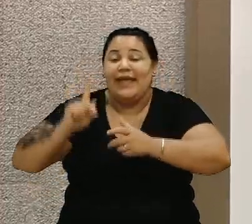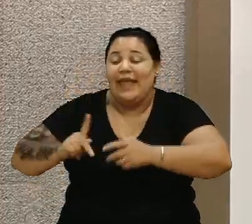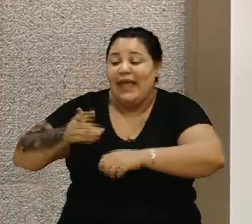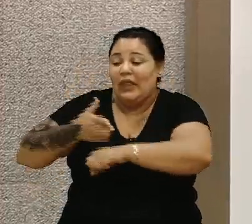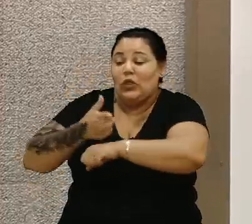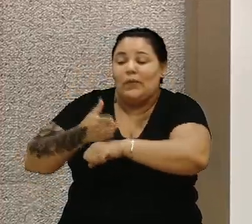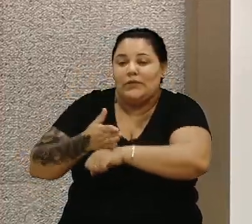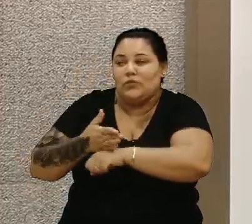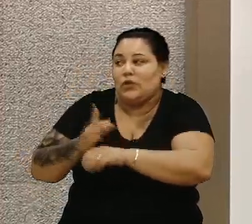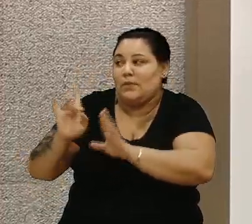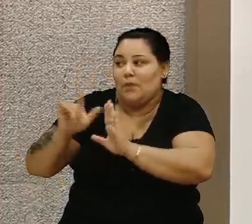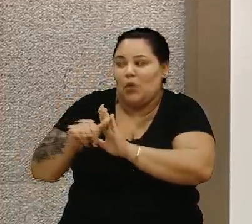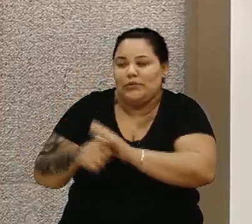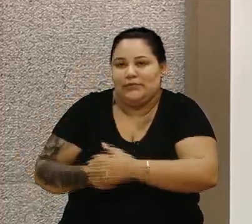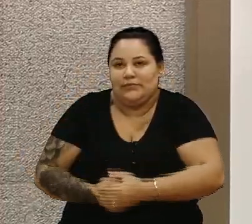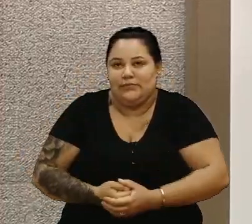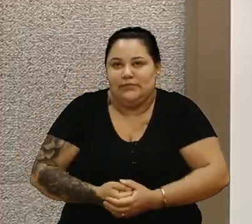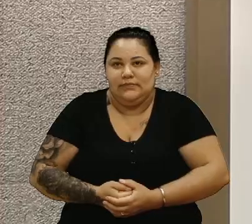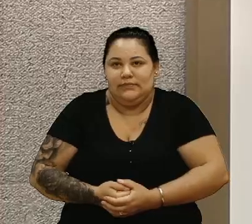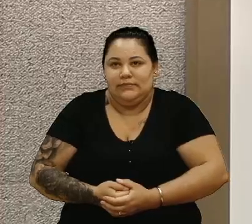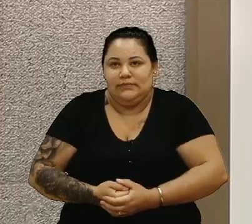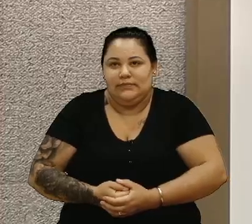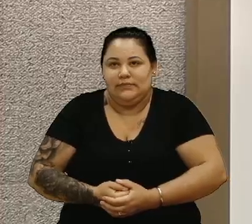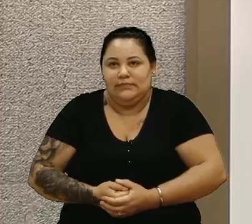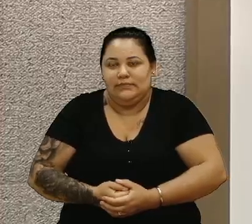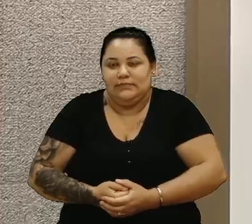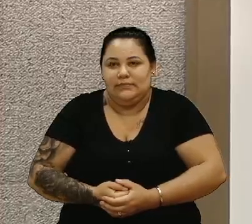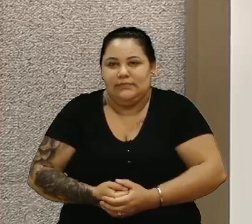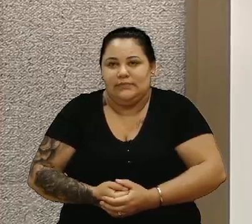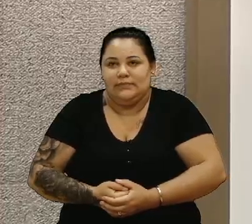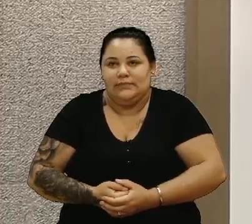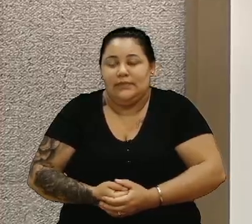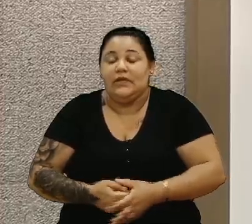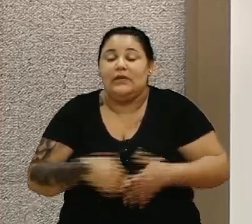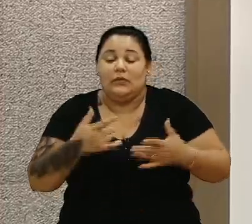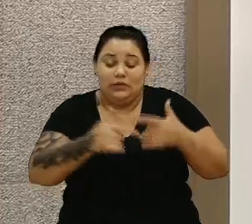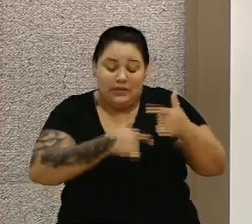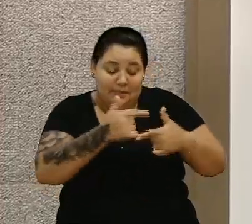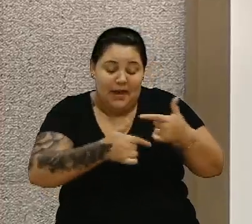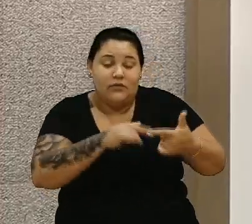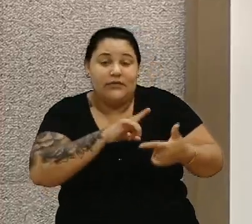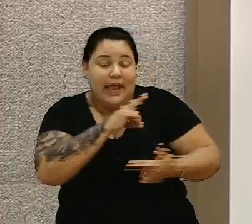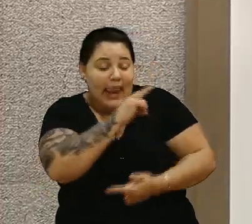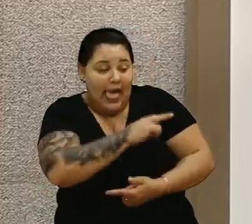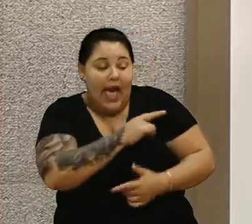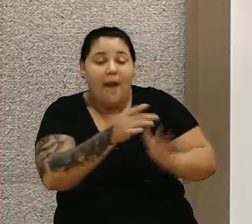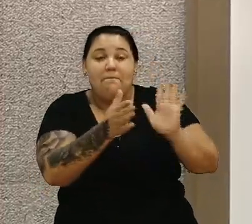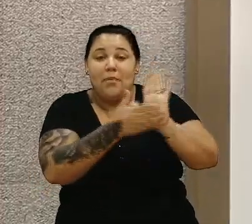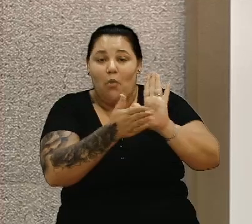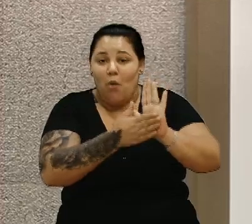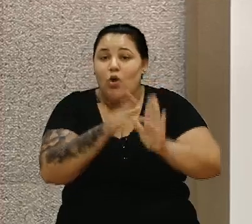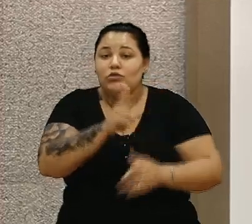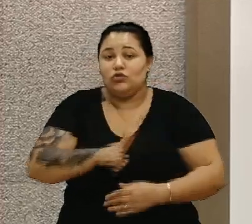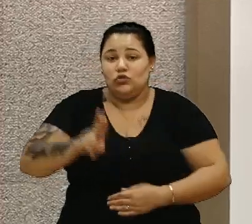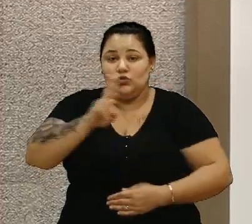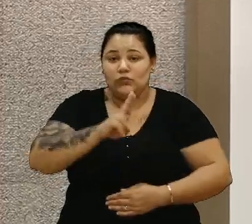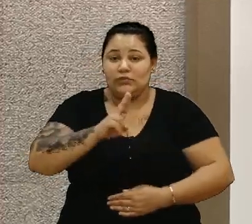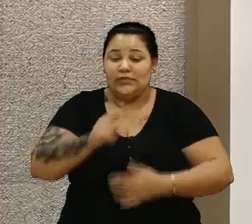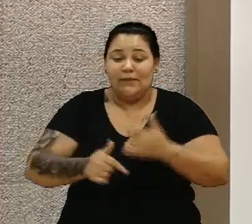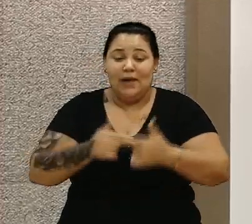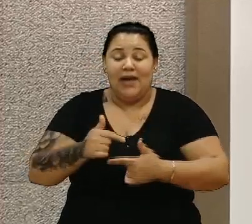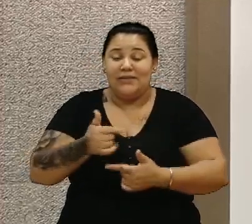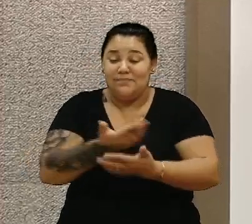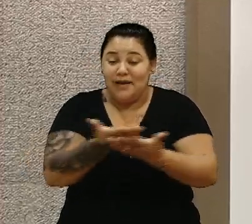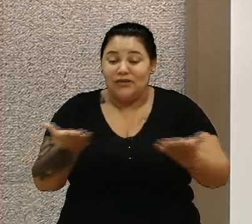né? Só foi copiado, né? Então, o trabalho que está lá com as propostas de ocupação desse espaço fantástico que tem